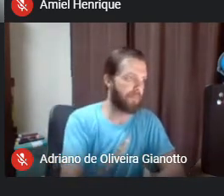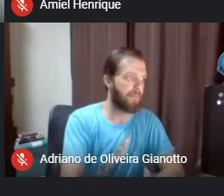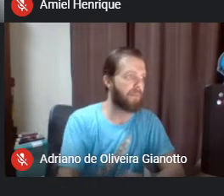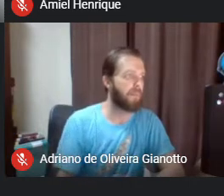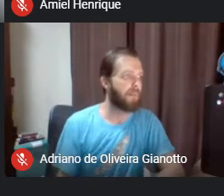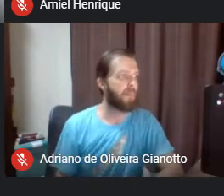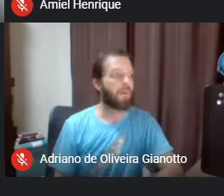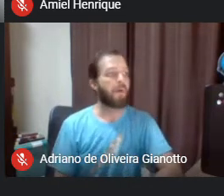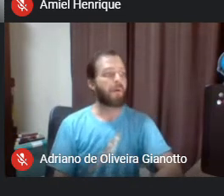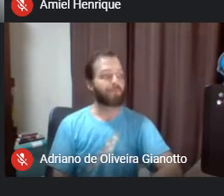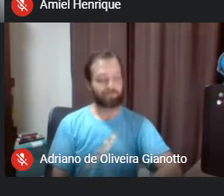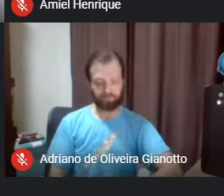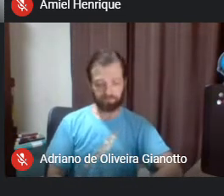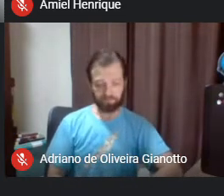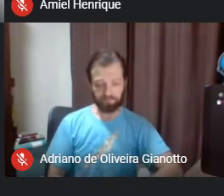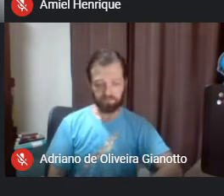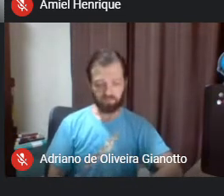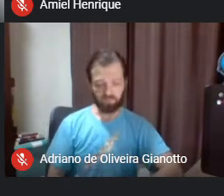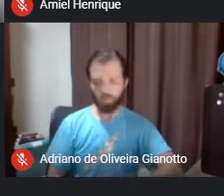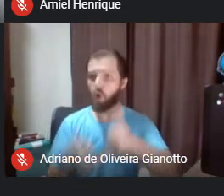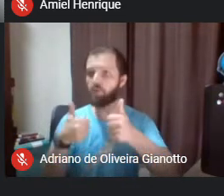enfim.